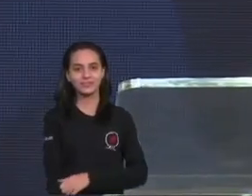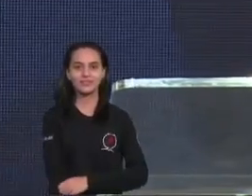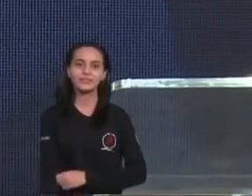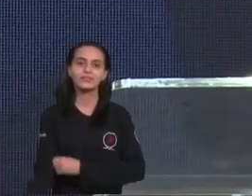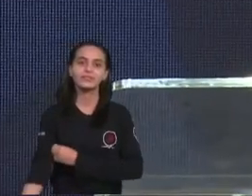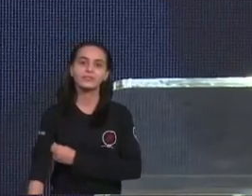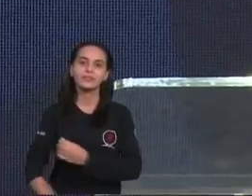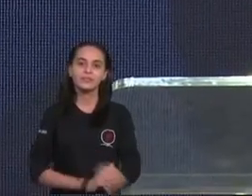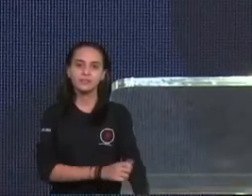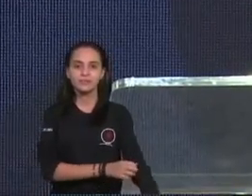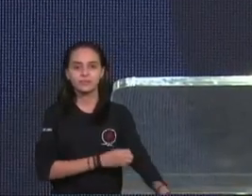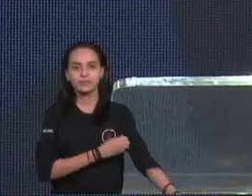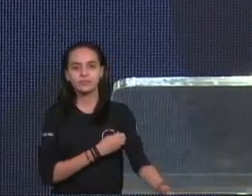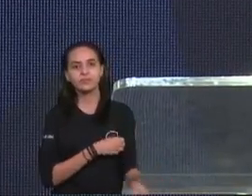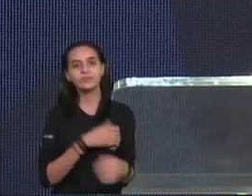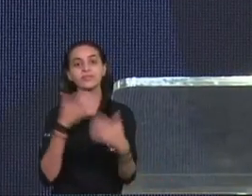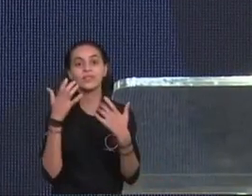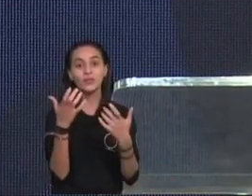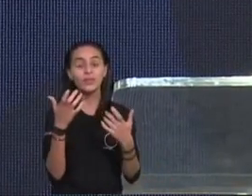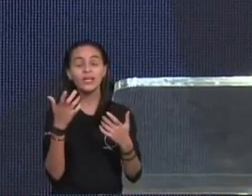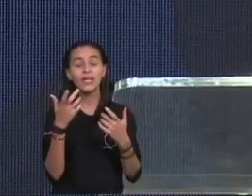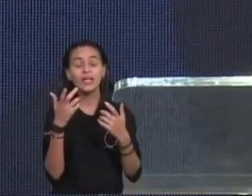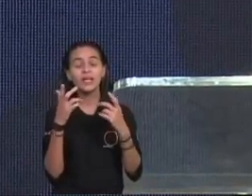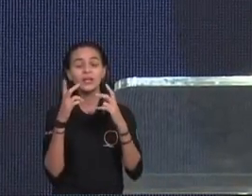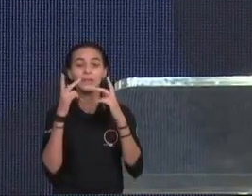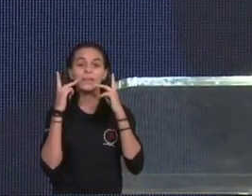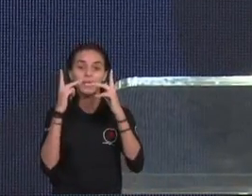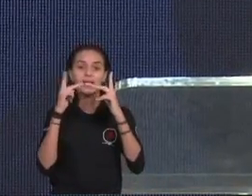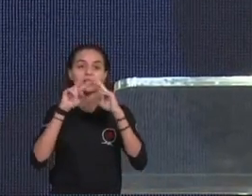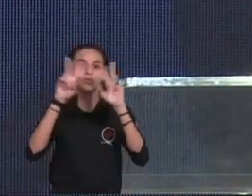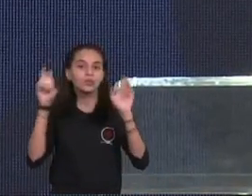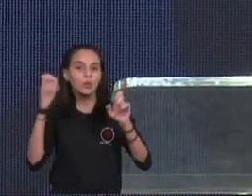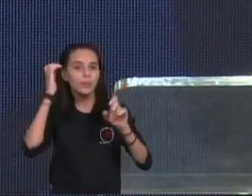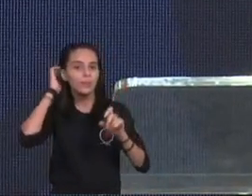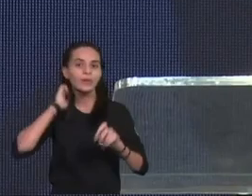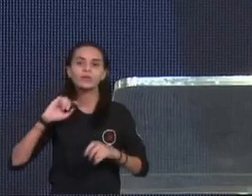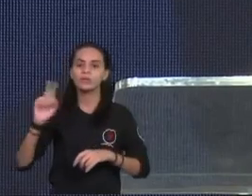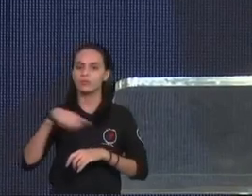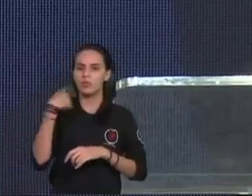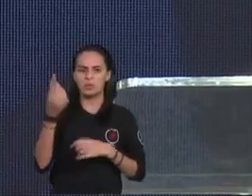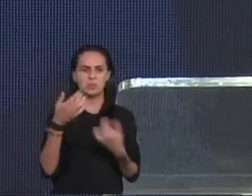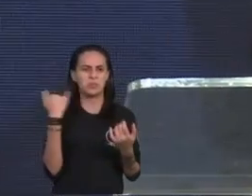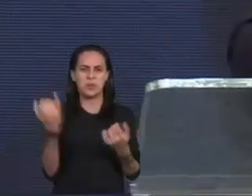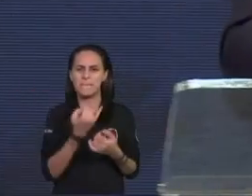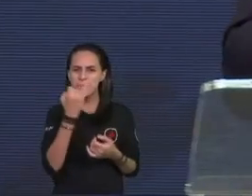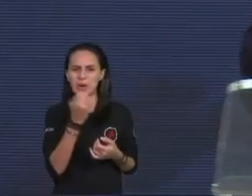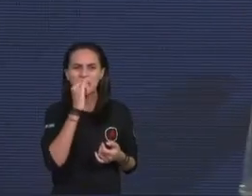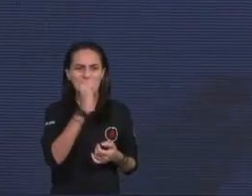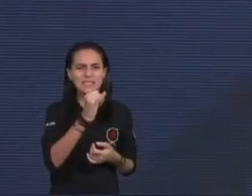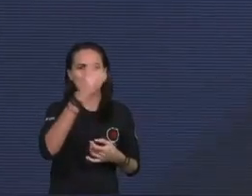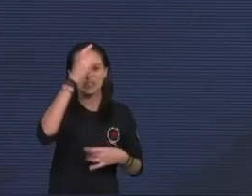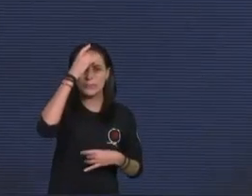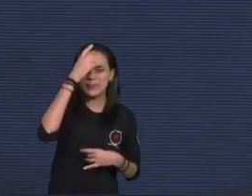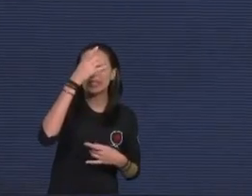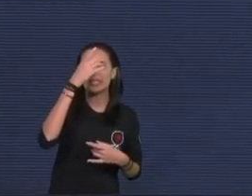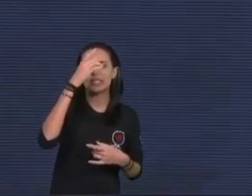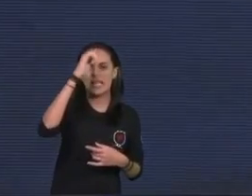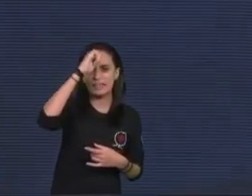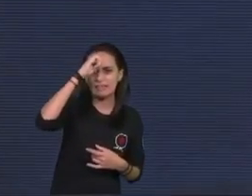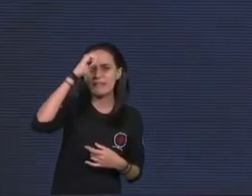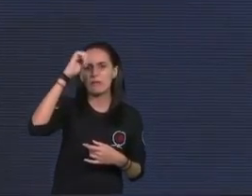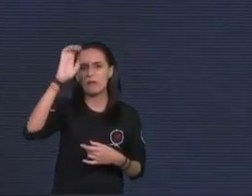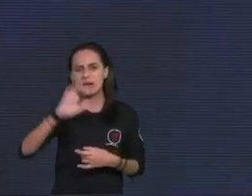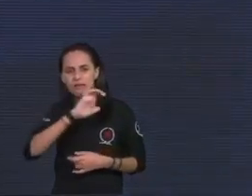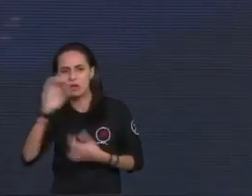palavra que diz respeito a todos nós Independente se você é evangélica católico é espírita é ateu